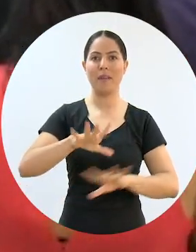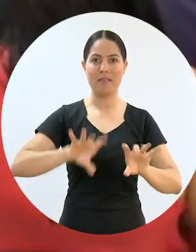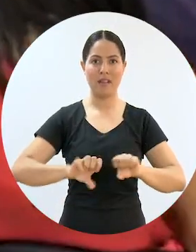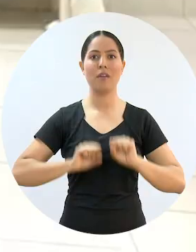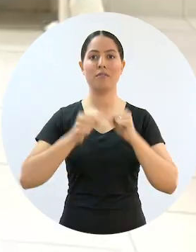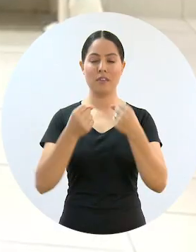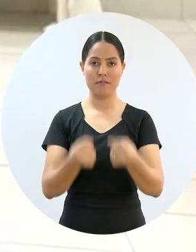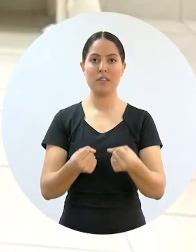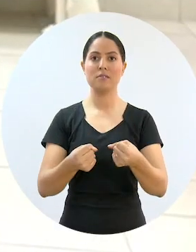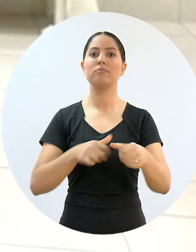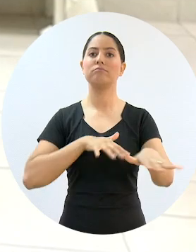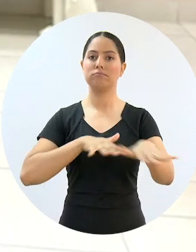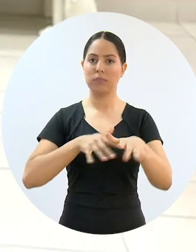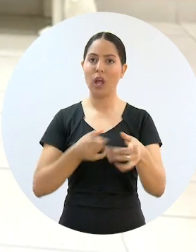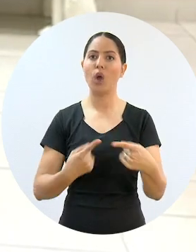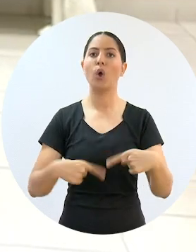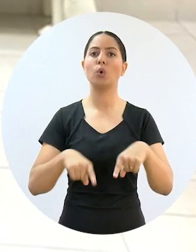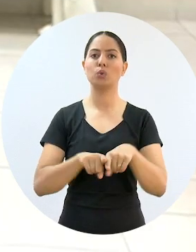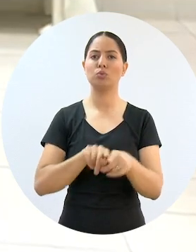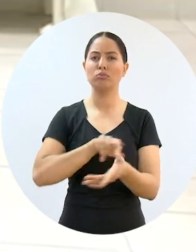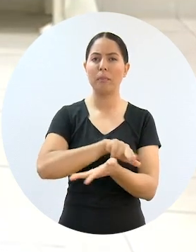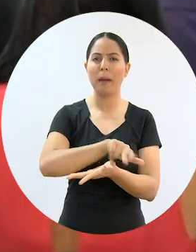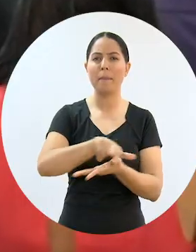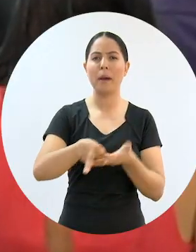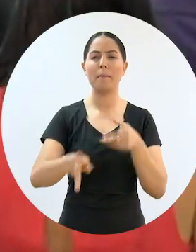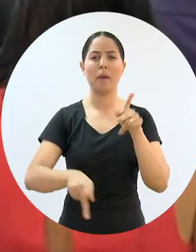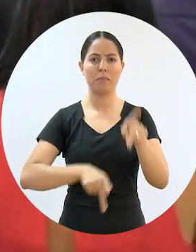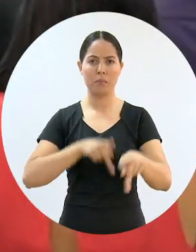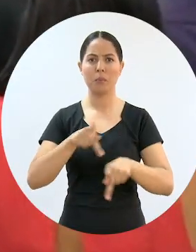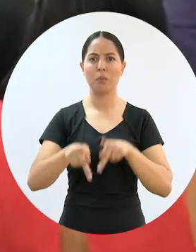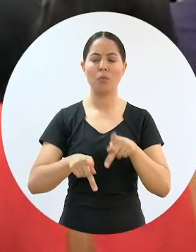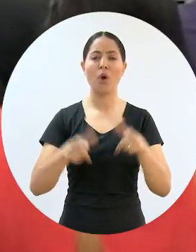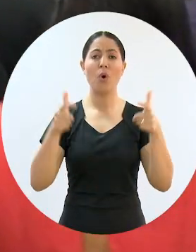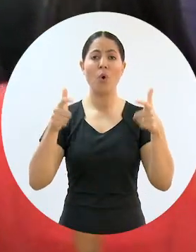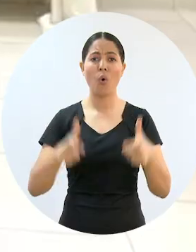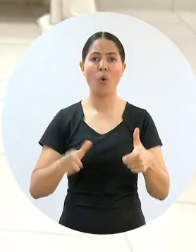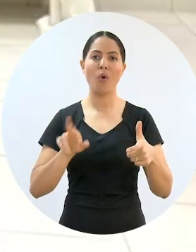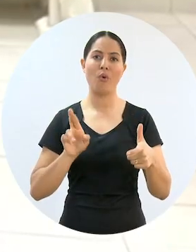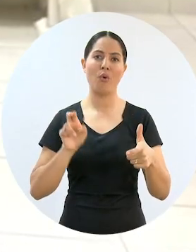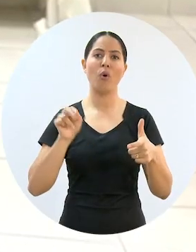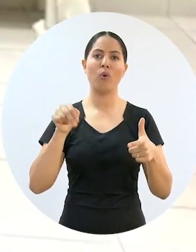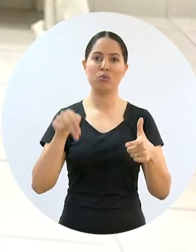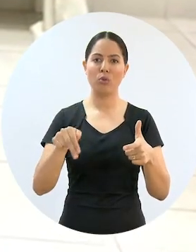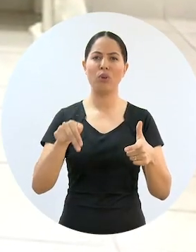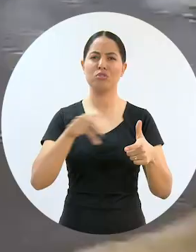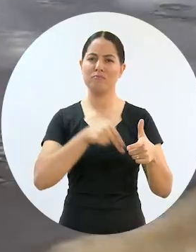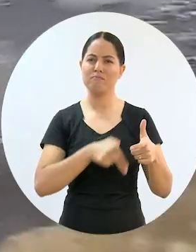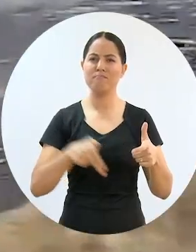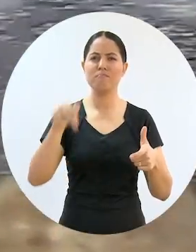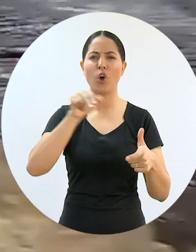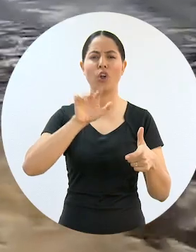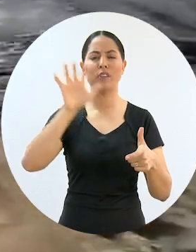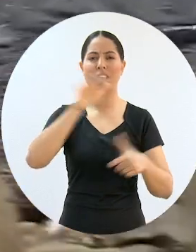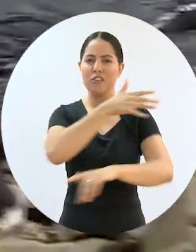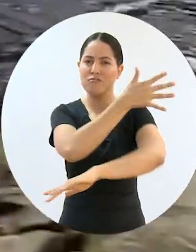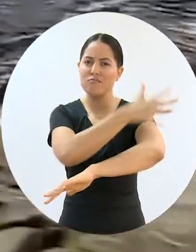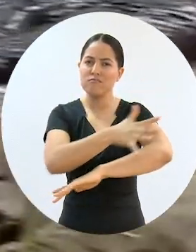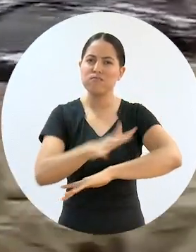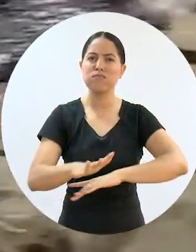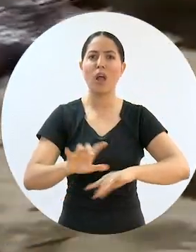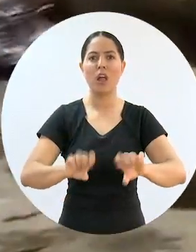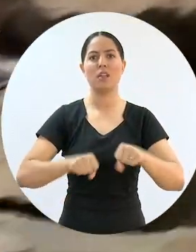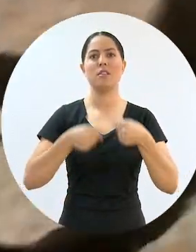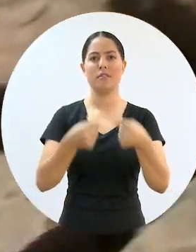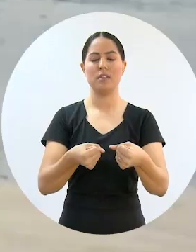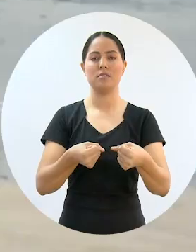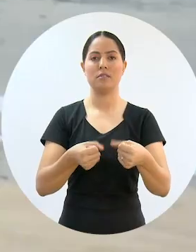se mobiliza em ações imediatas no combate ao derramamento de óleo pelo mar nordestino. A Caravana de